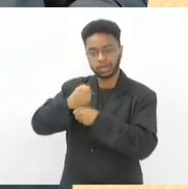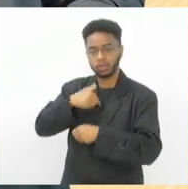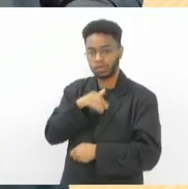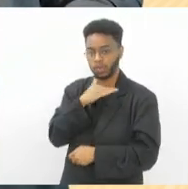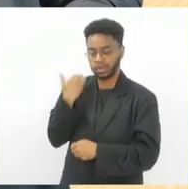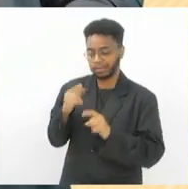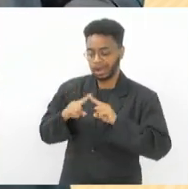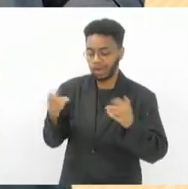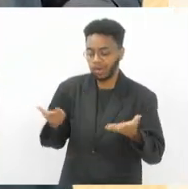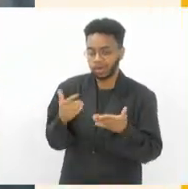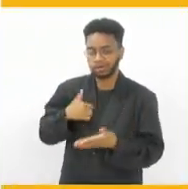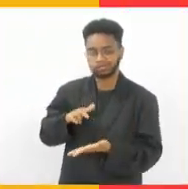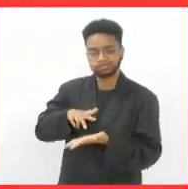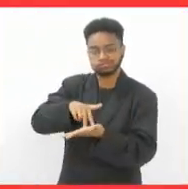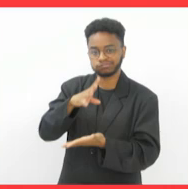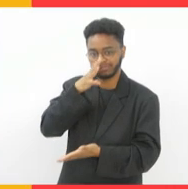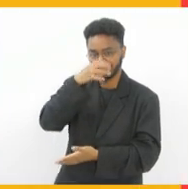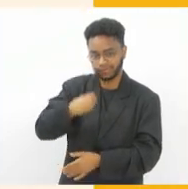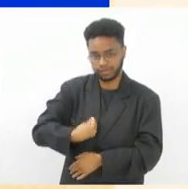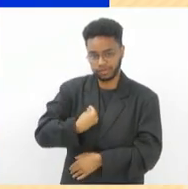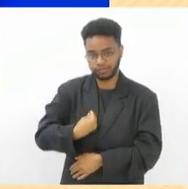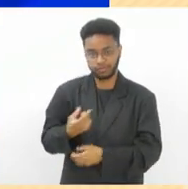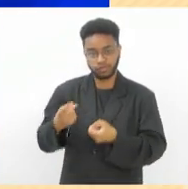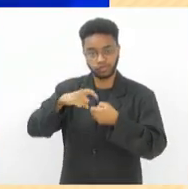morro, que está de volta ao Rio de Janeiro.